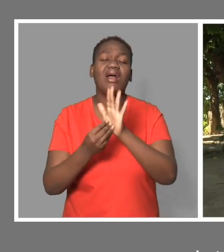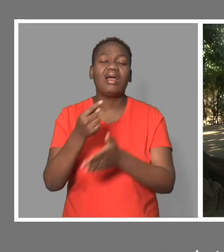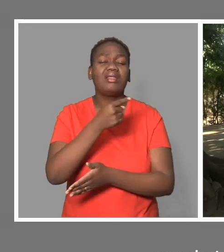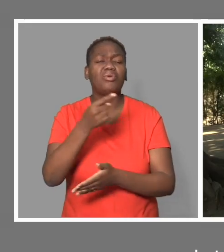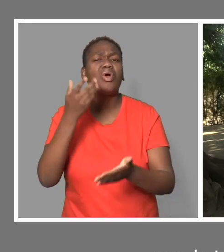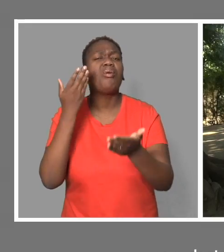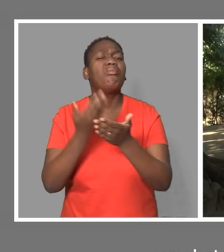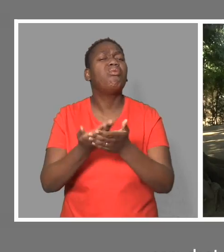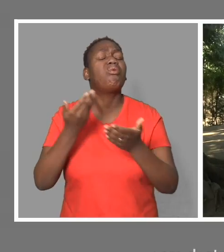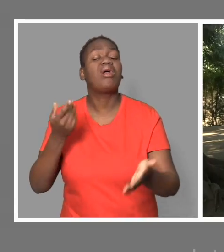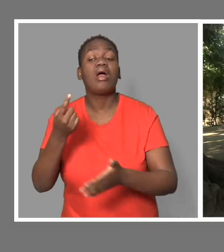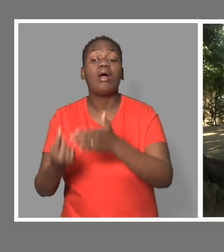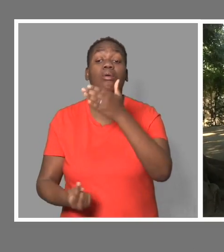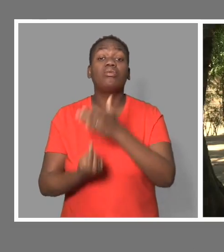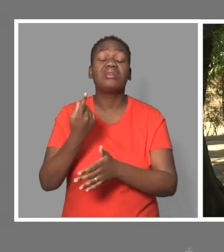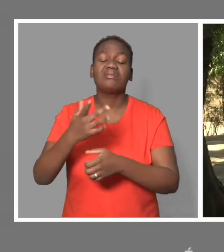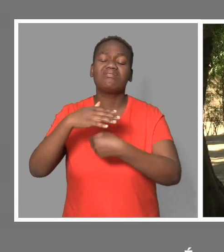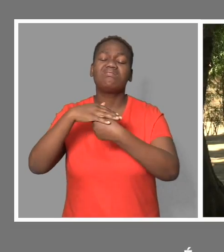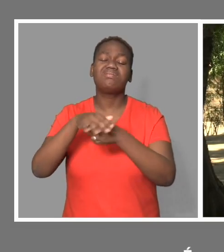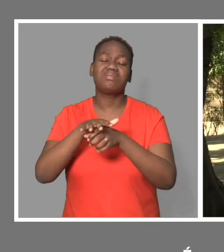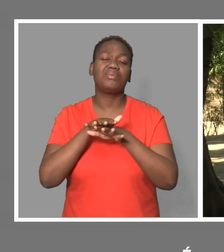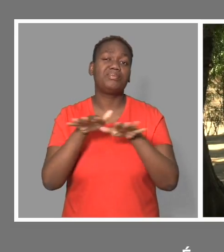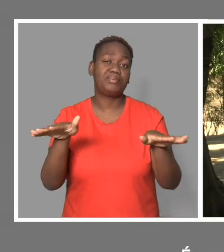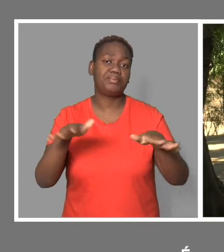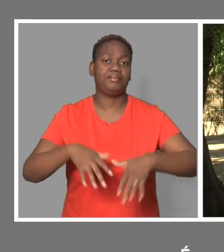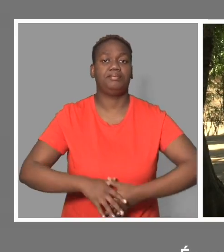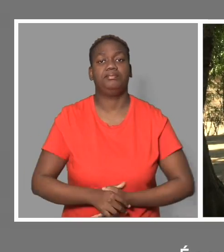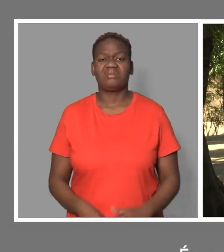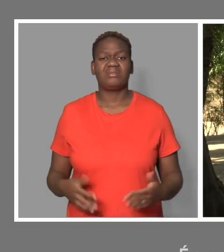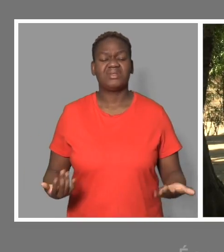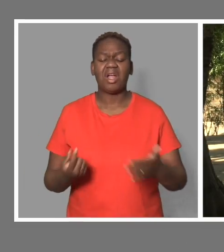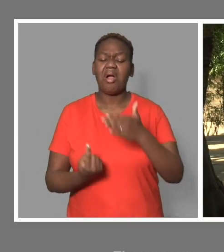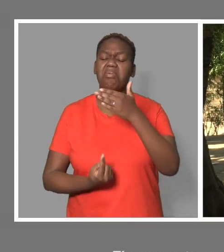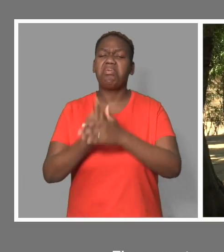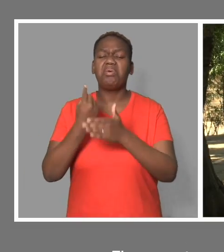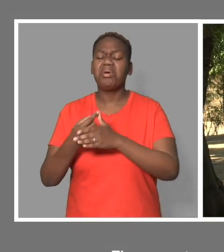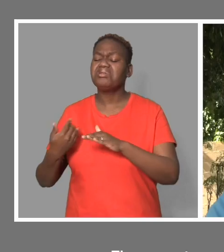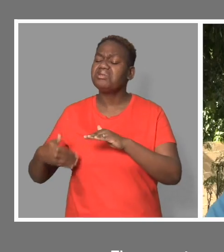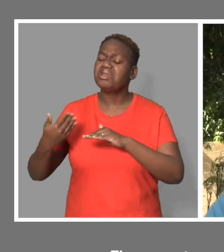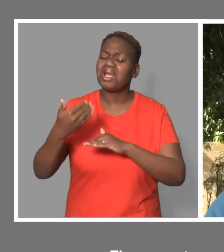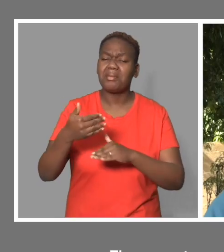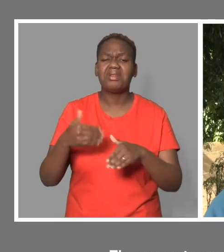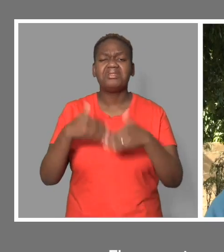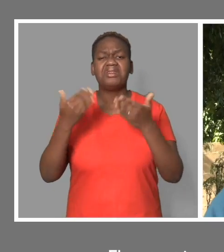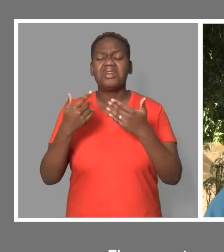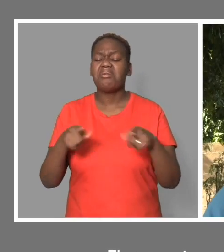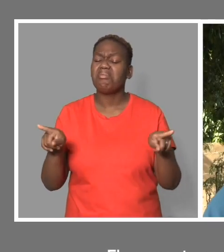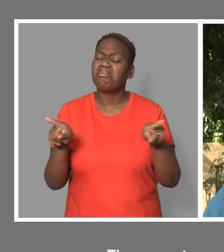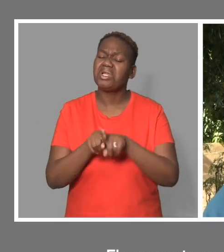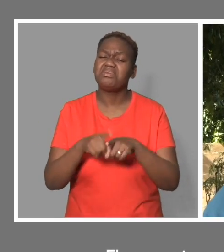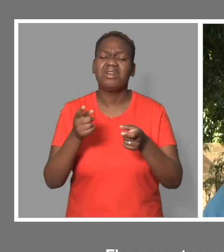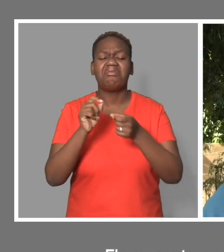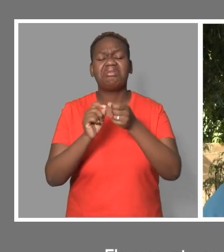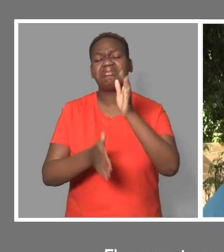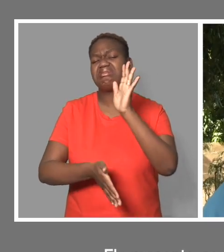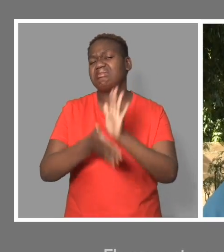destaque para o desemprego. É o caso de António Safrão. Ele ressente-se dos malefícios